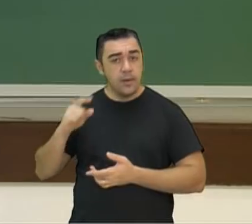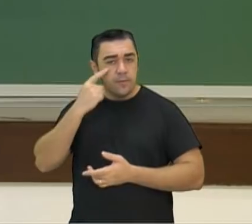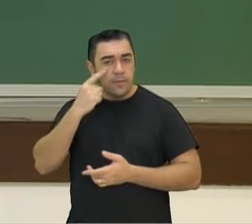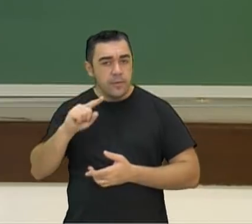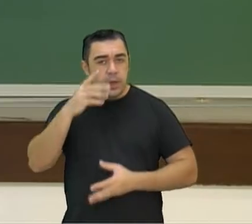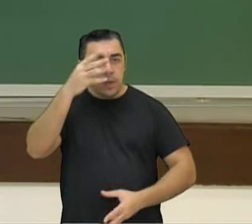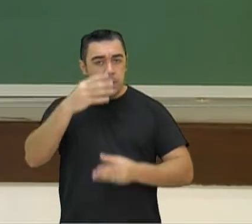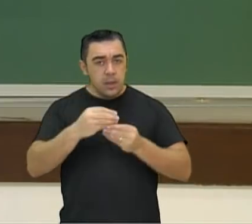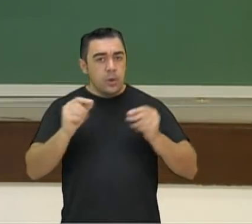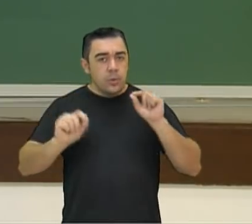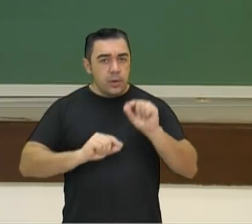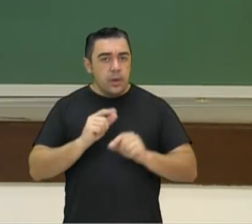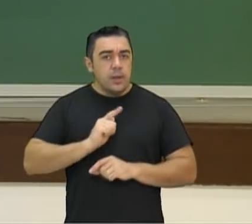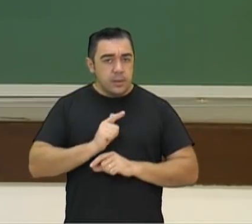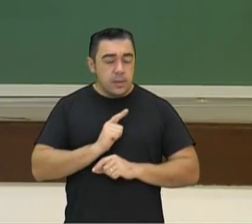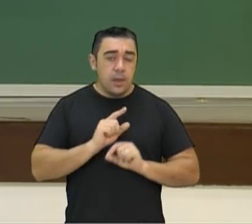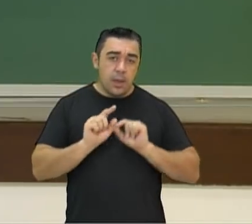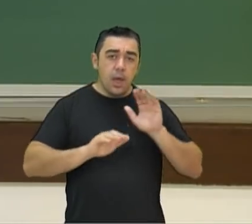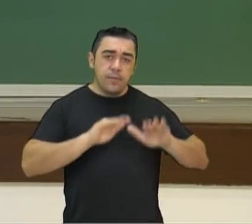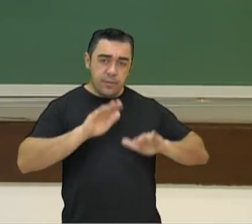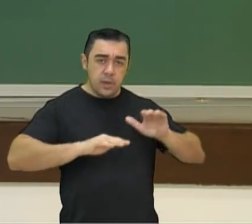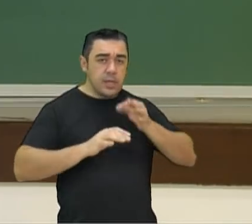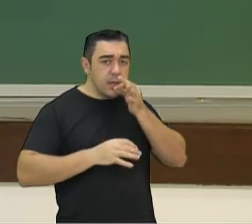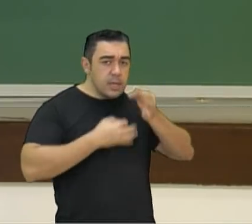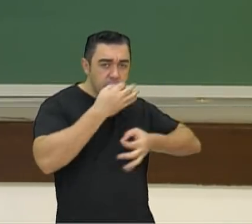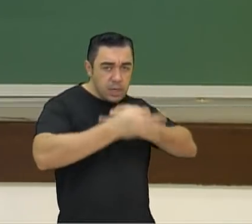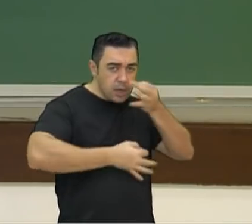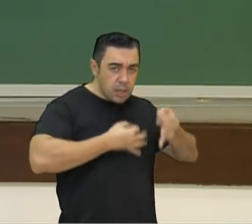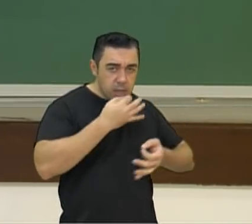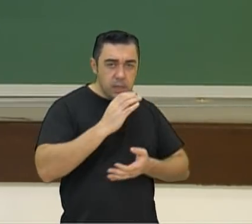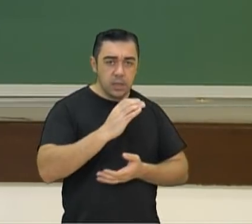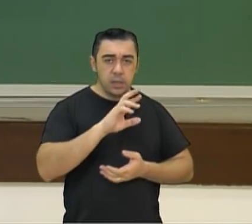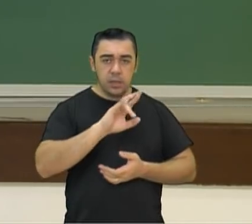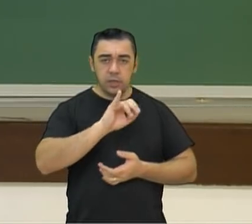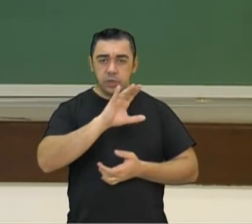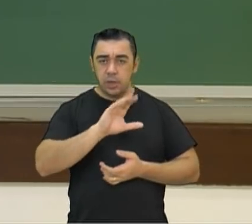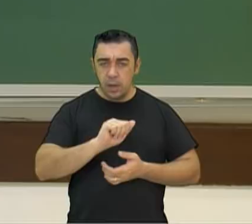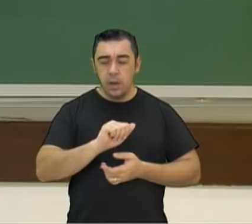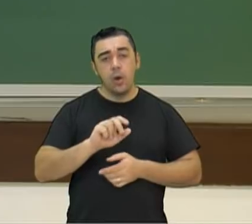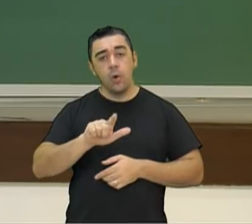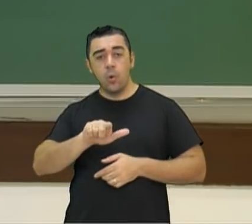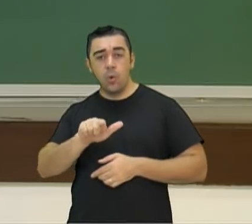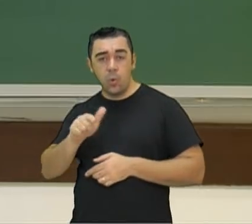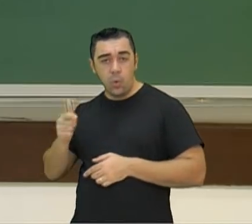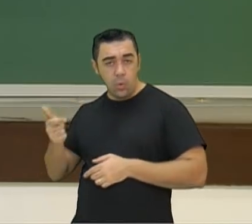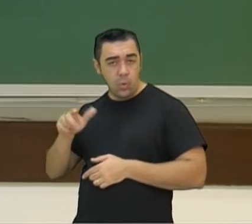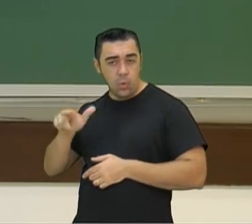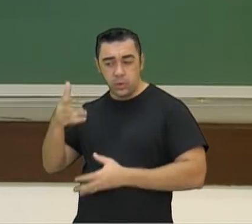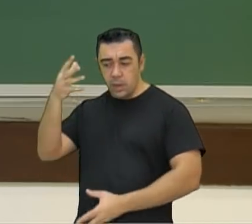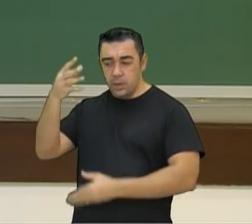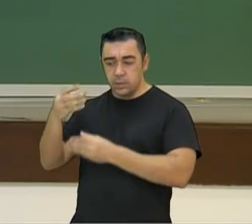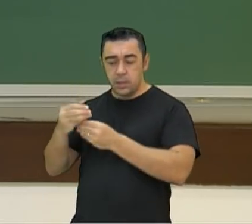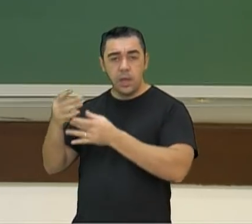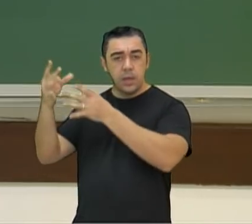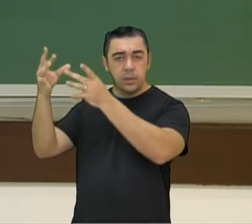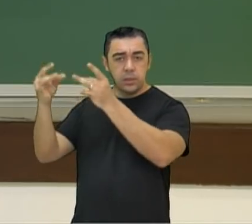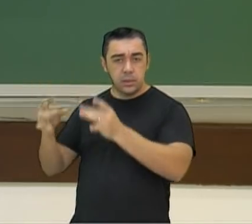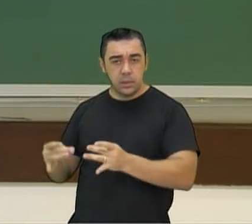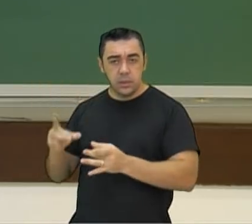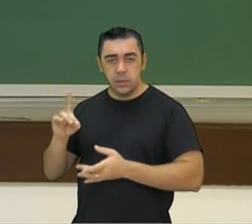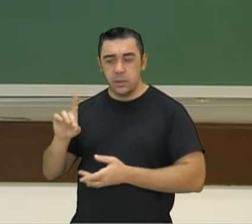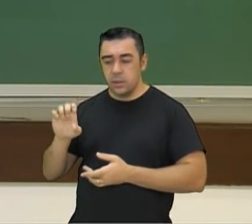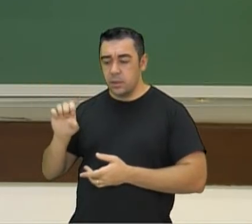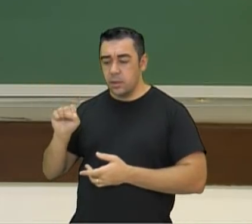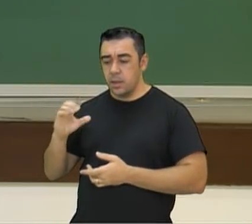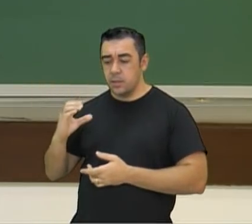existem resenhas que são críticas e existem resenhas que são descritivas, certo? Então, resenha pode ser crítica